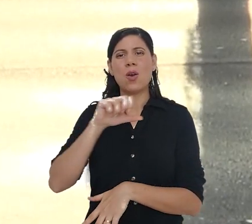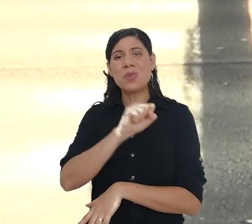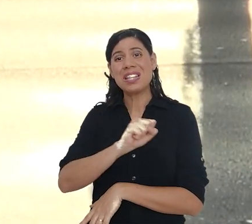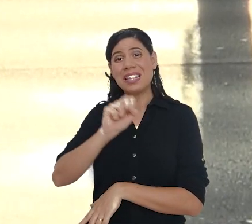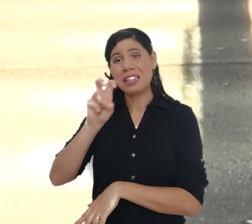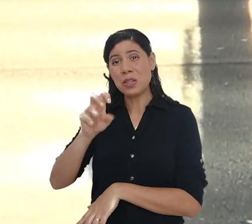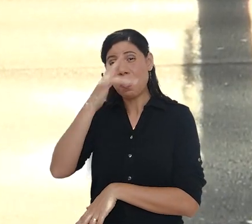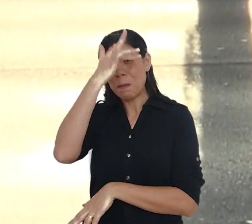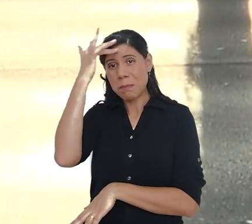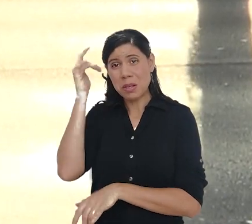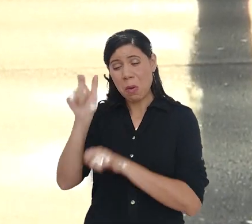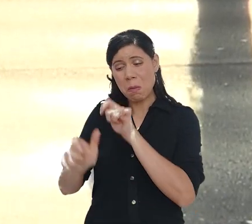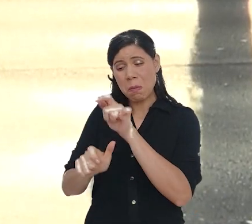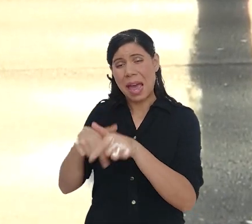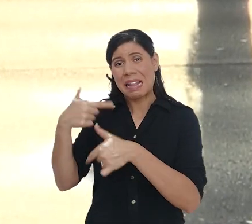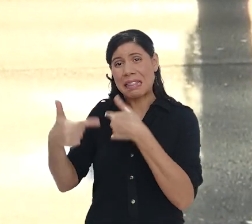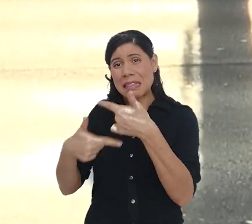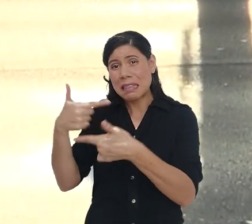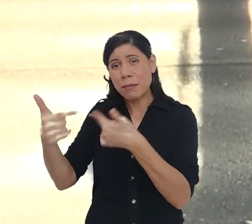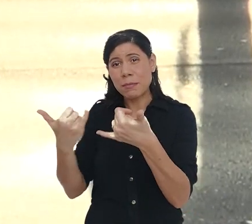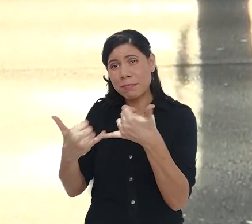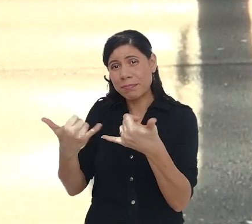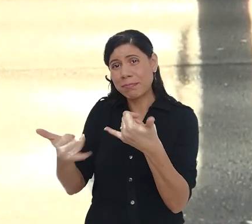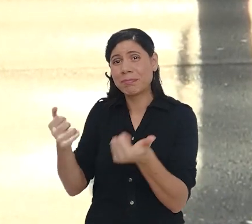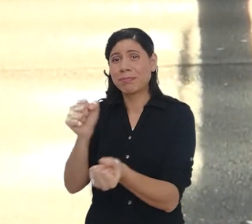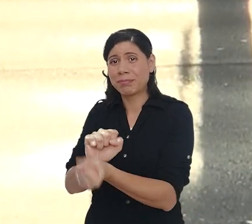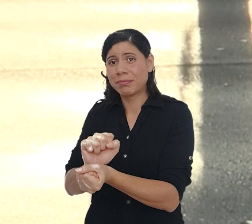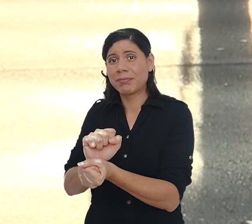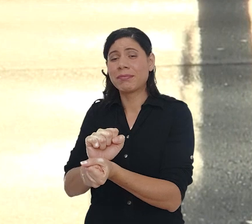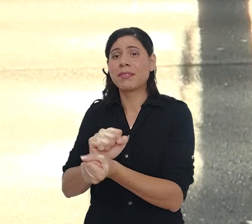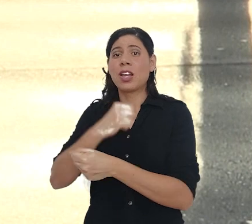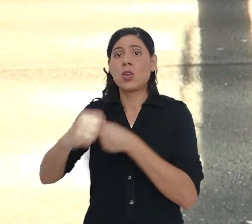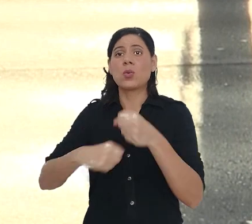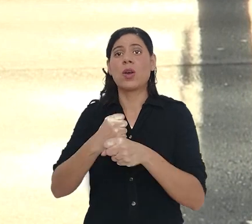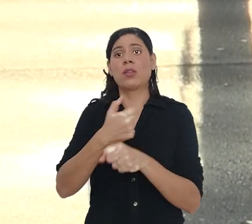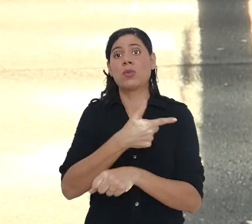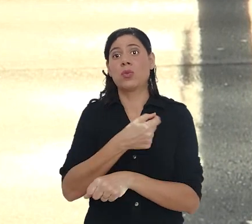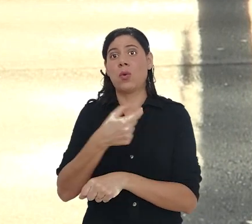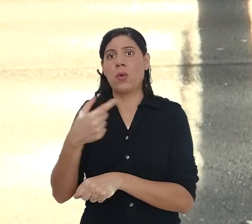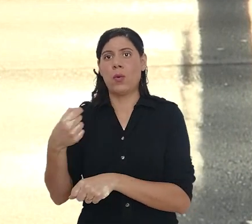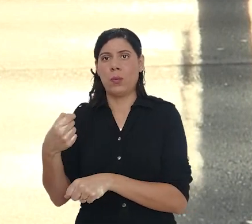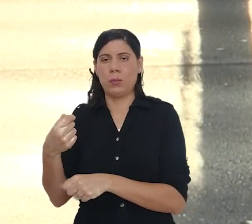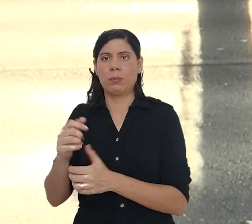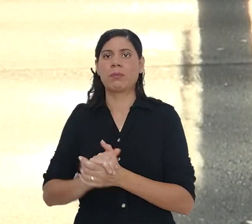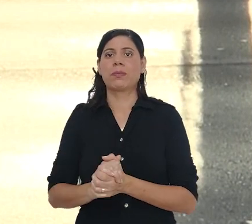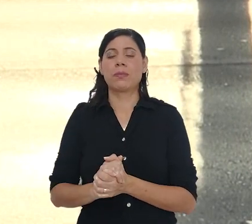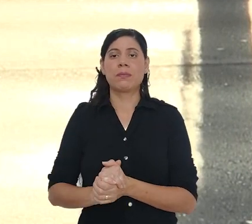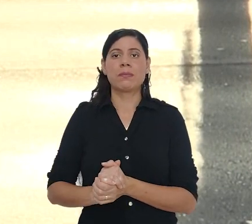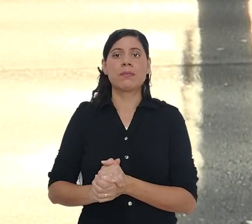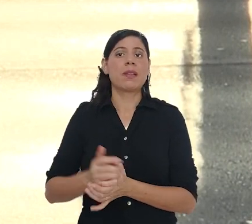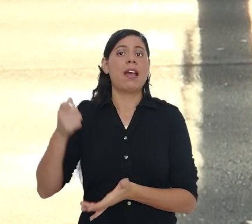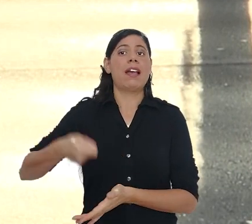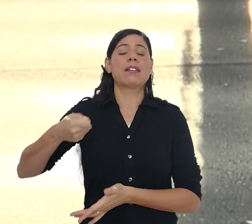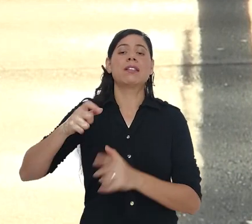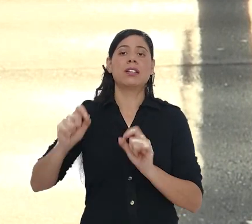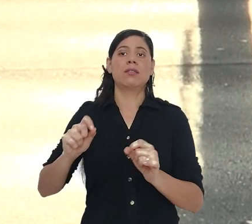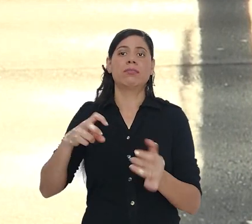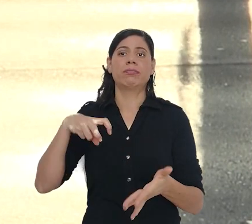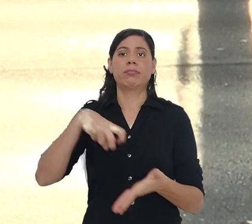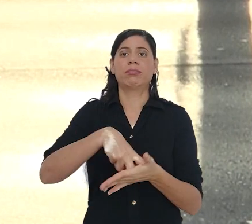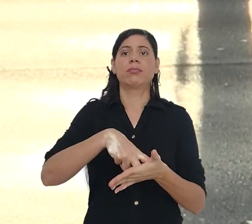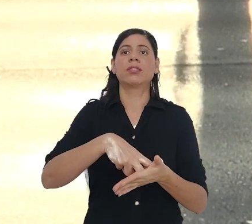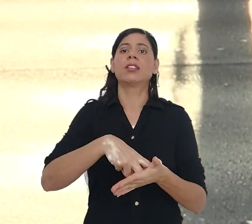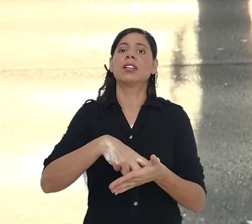85 trabalhadores em condições análogas à de escravo em meados do ano 2000. A sentença decorreu da condenação do